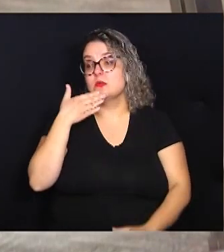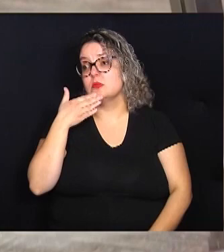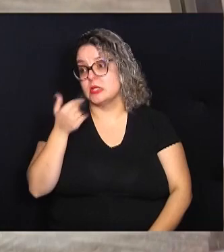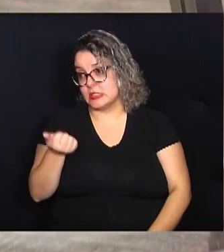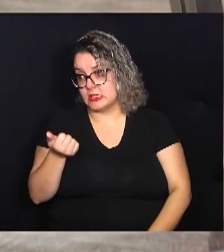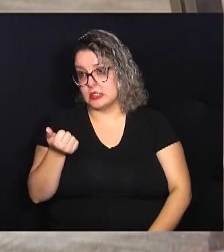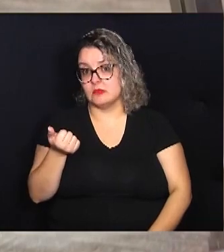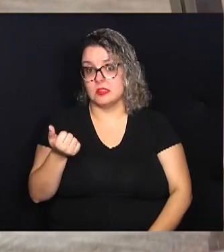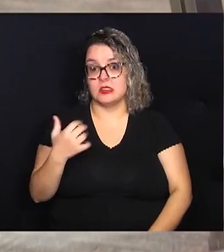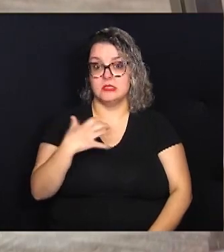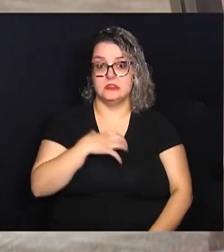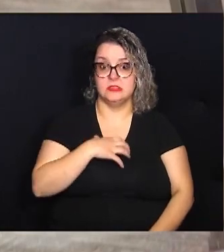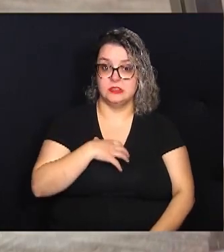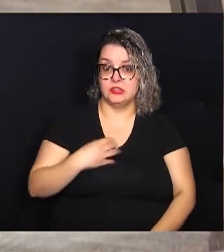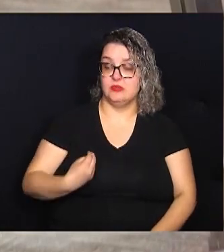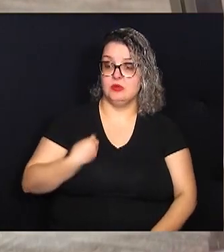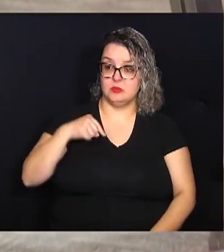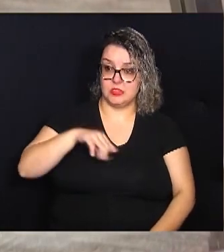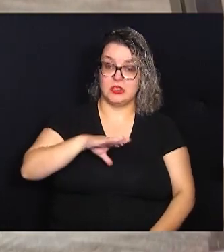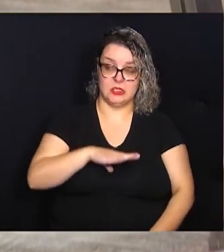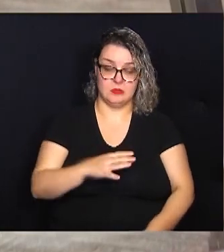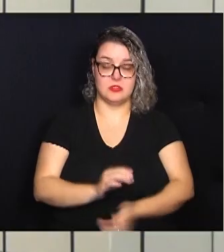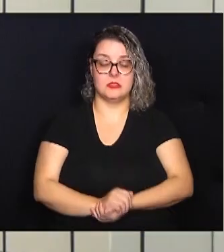essa situação que vivemos aqui em Campinas.